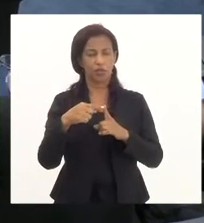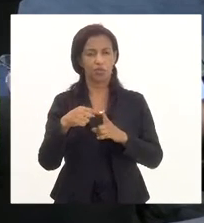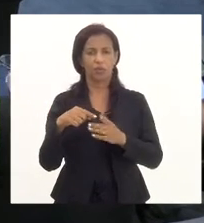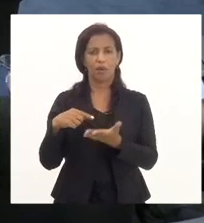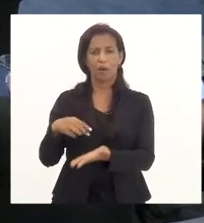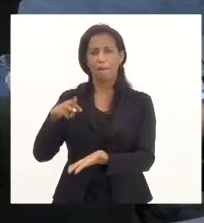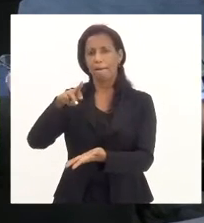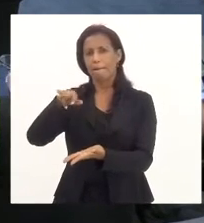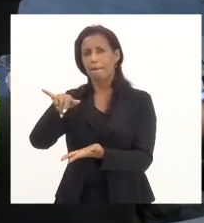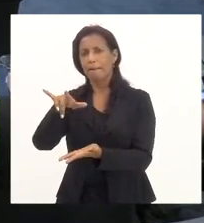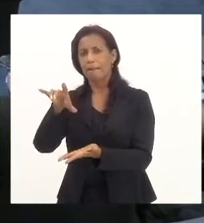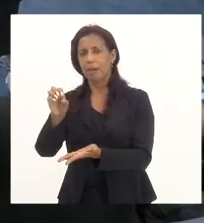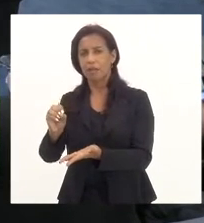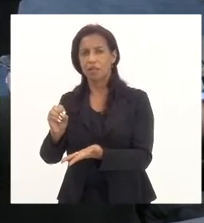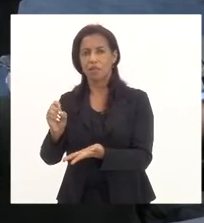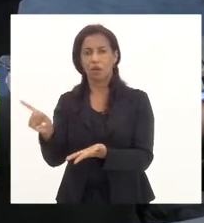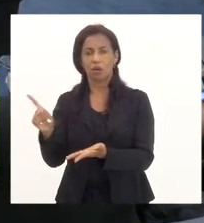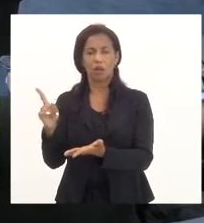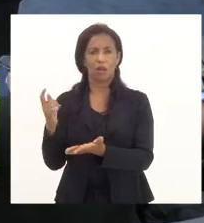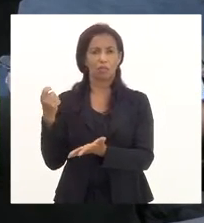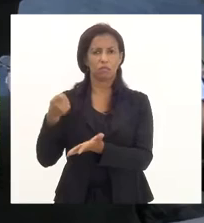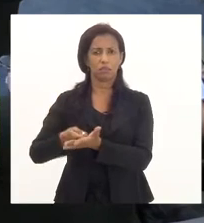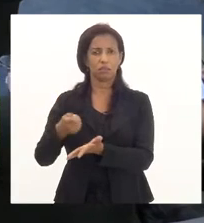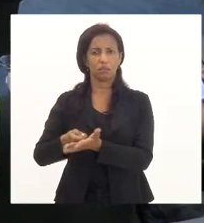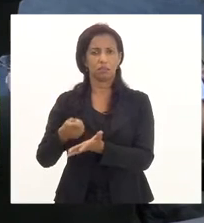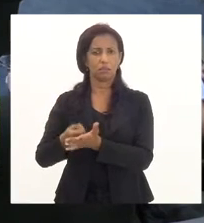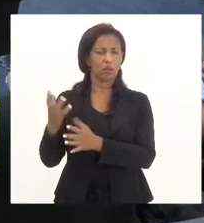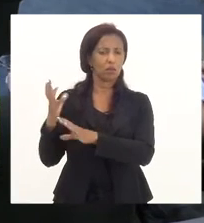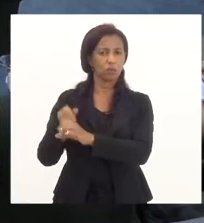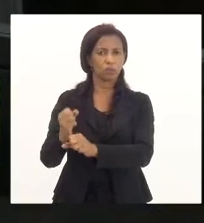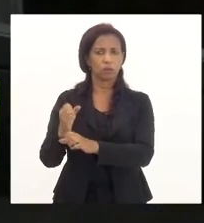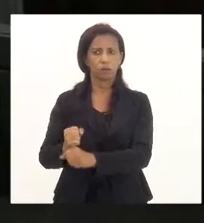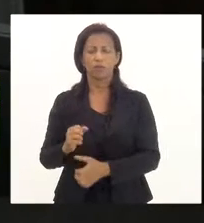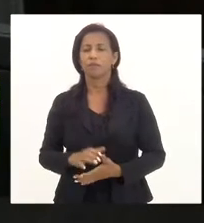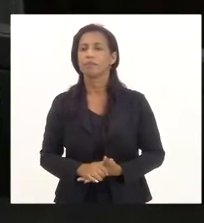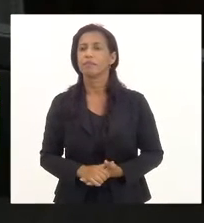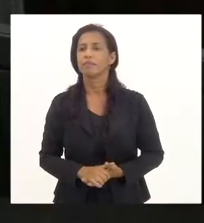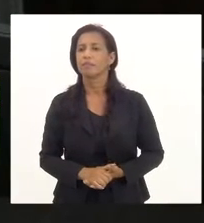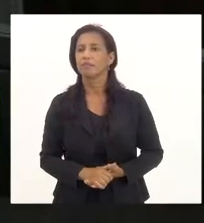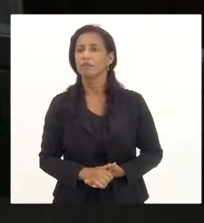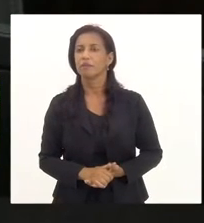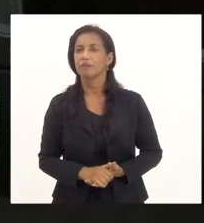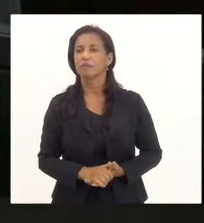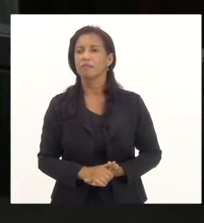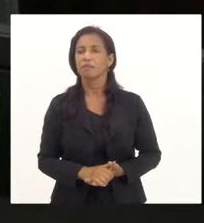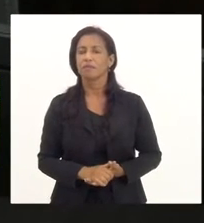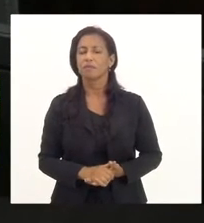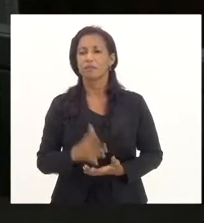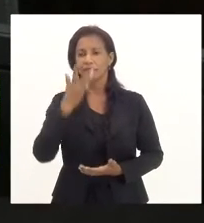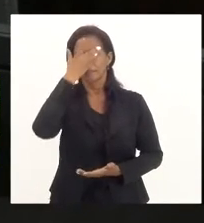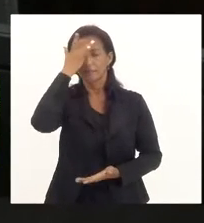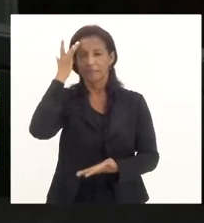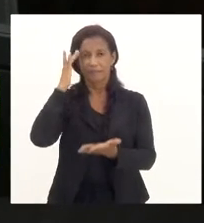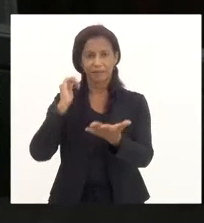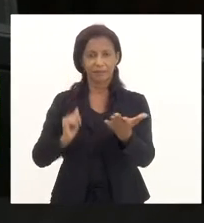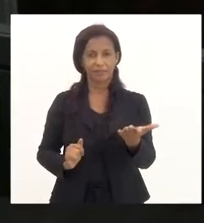Marcelo Aí lá do tribunal de contas que eu já tive lá na casa conheço o pessoal